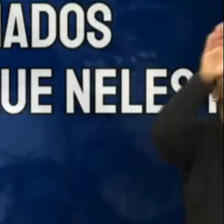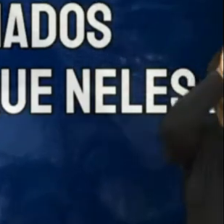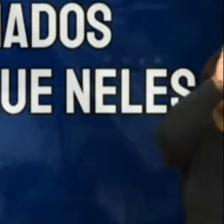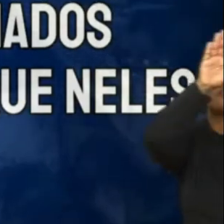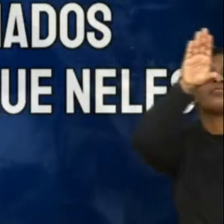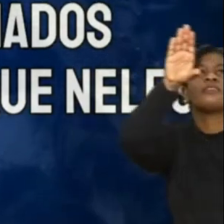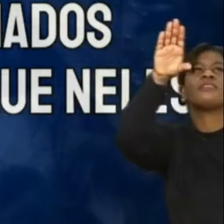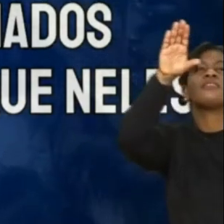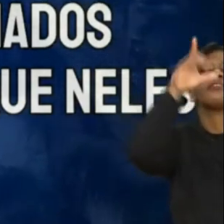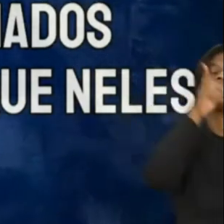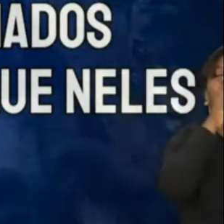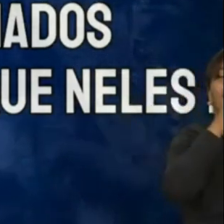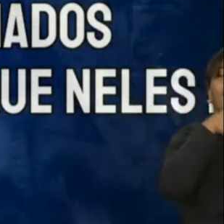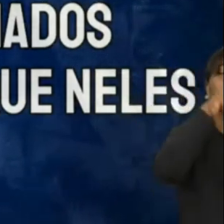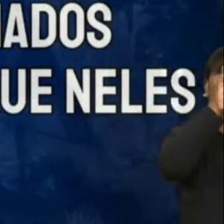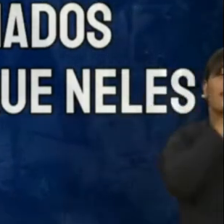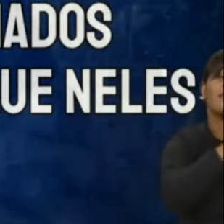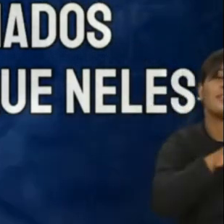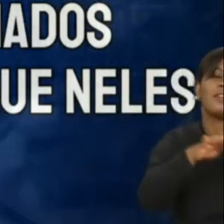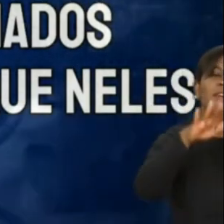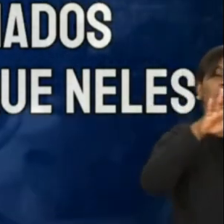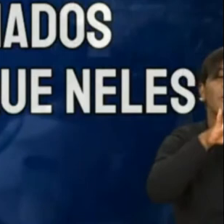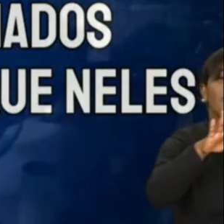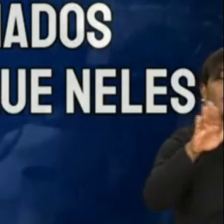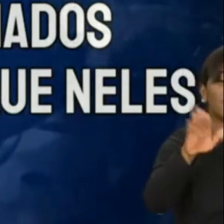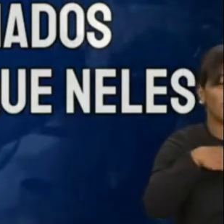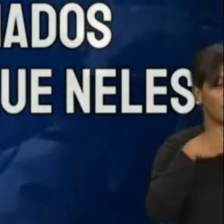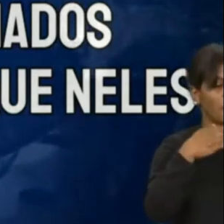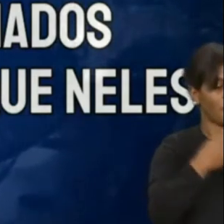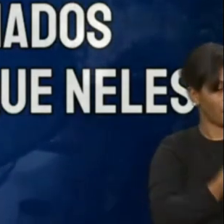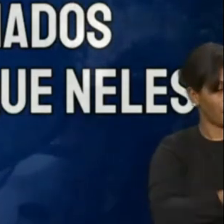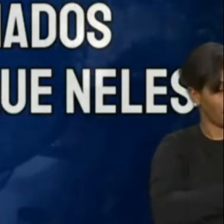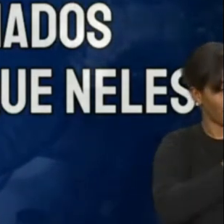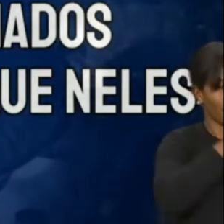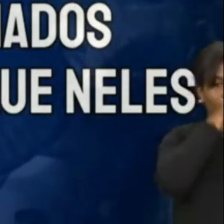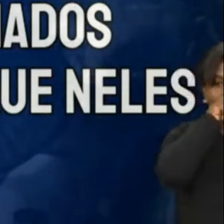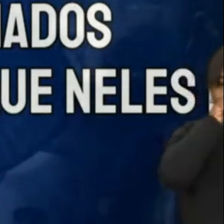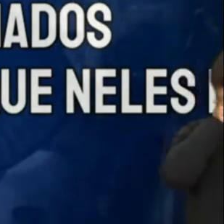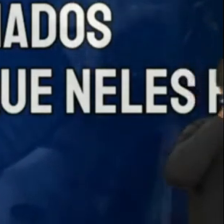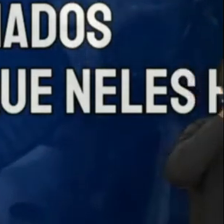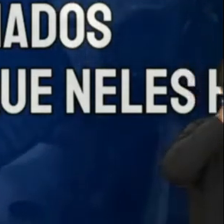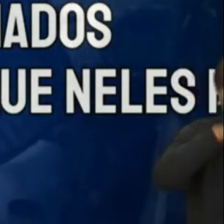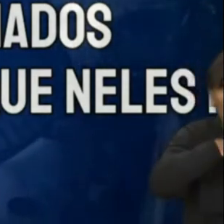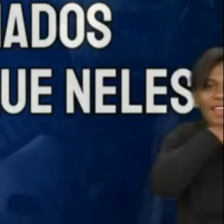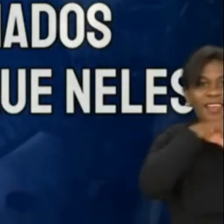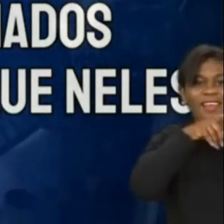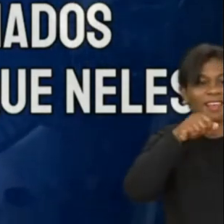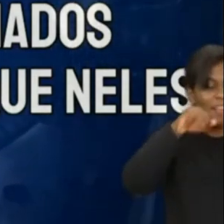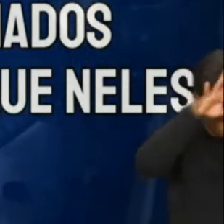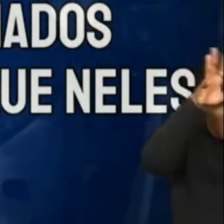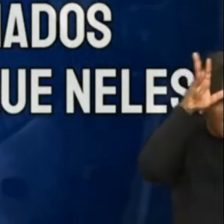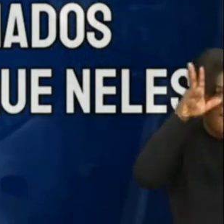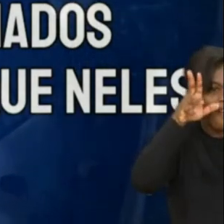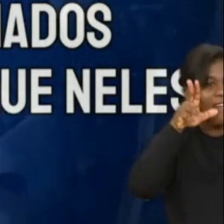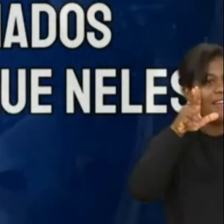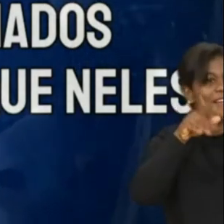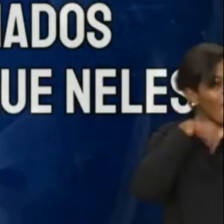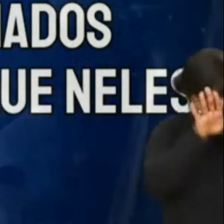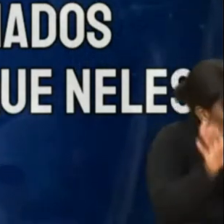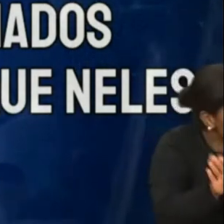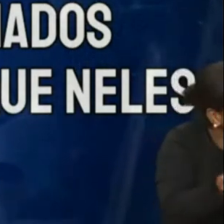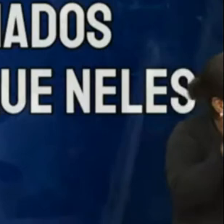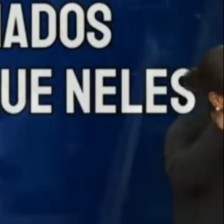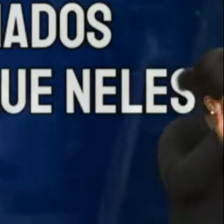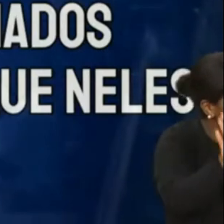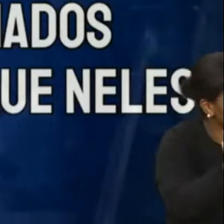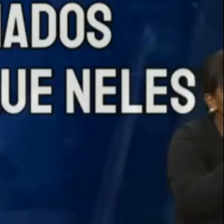criados terra, céu e mar, e todo ser que neles